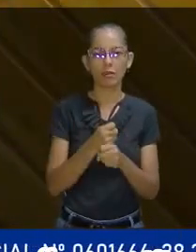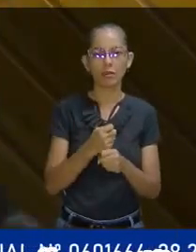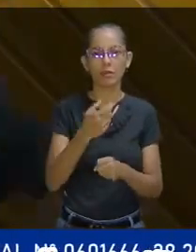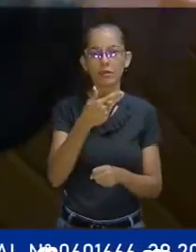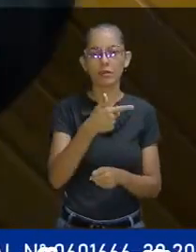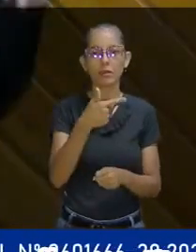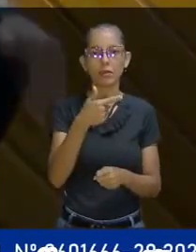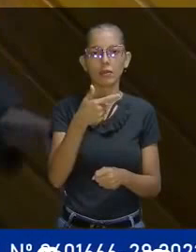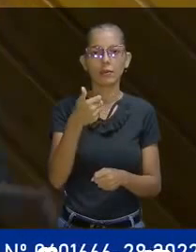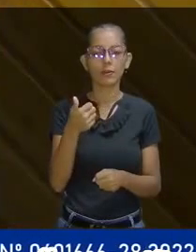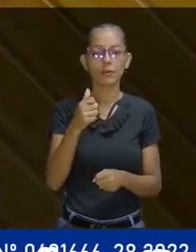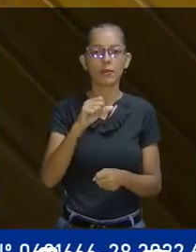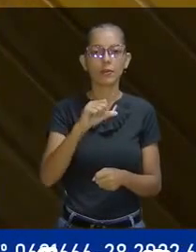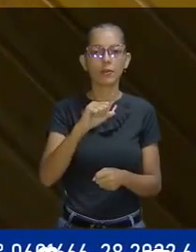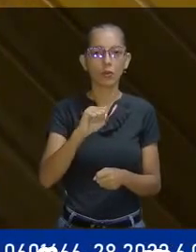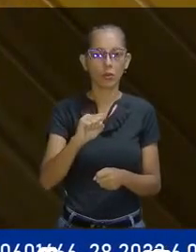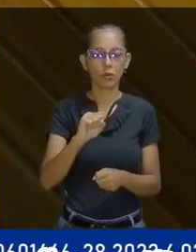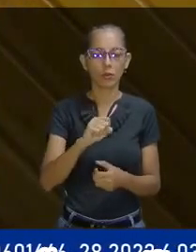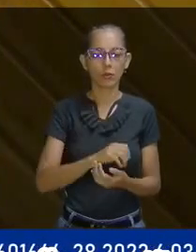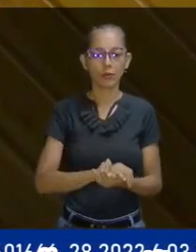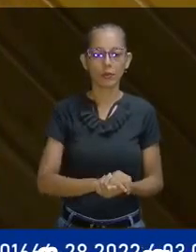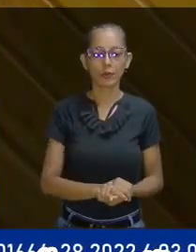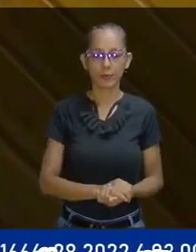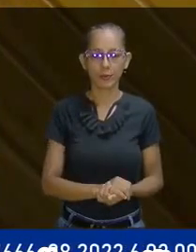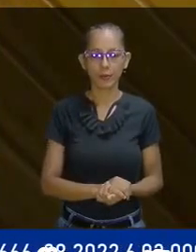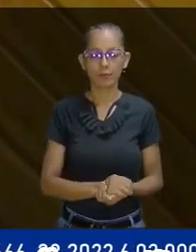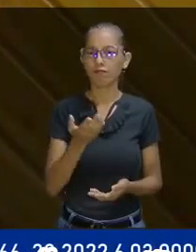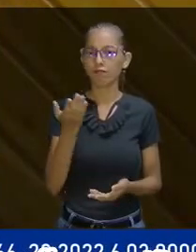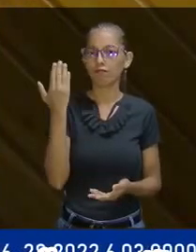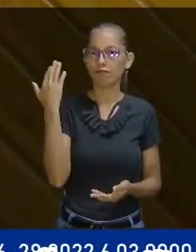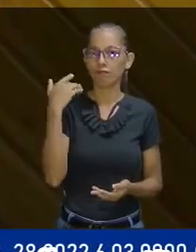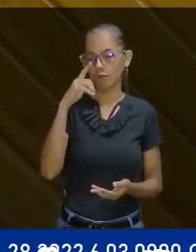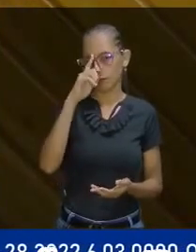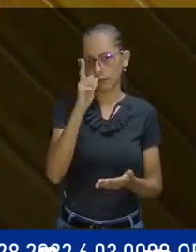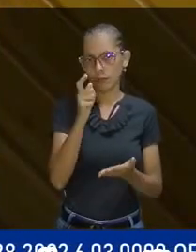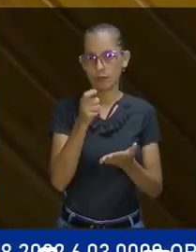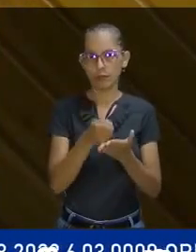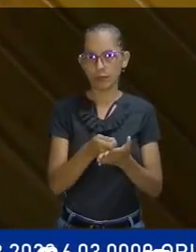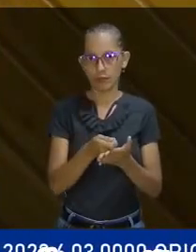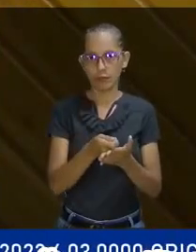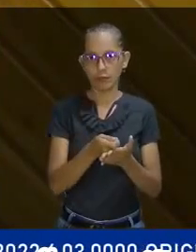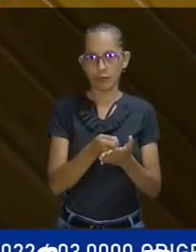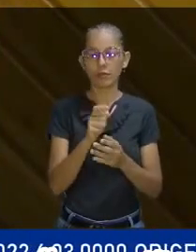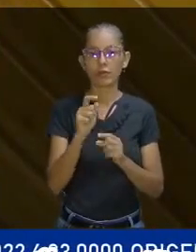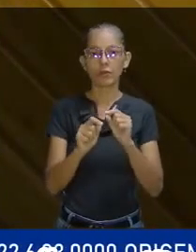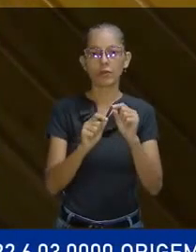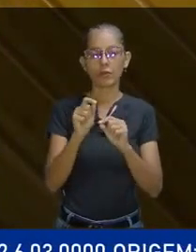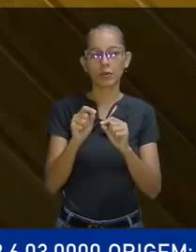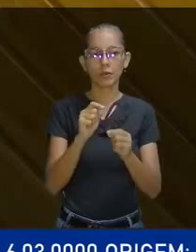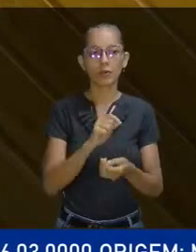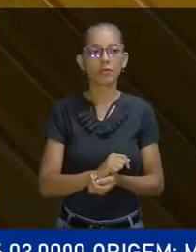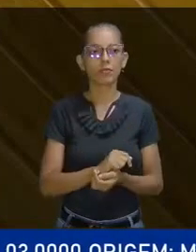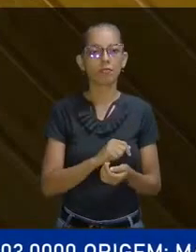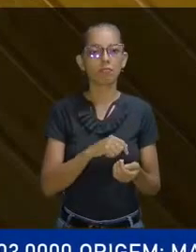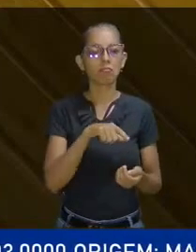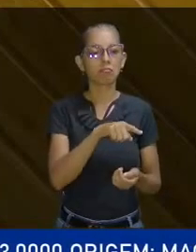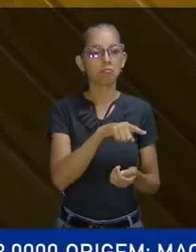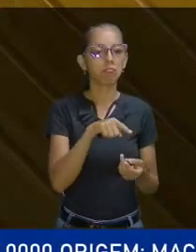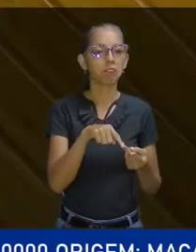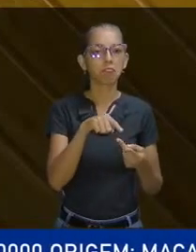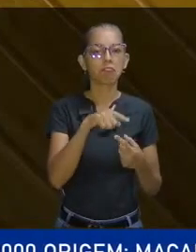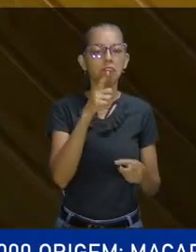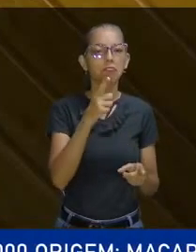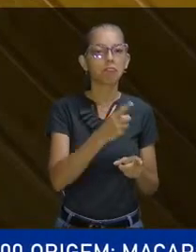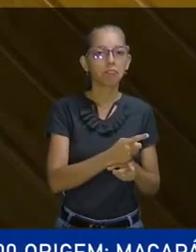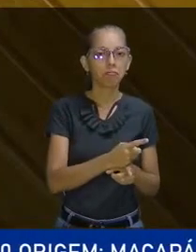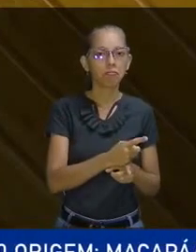muito acertadamente, decidiu naquela quadra que esses fatos não constituem abuso, não constituem